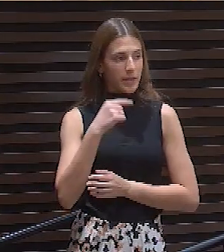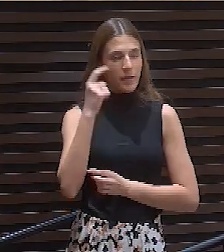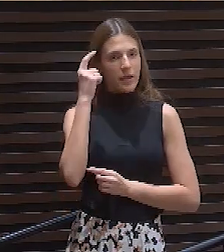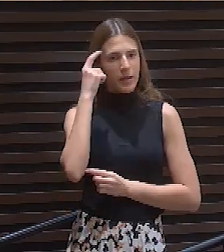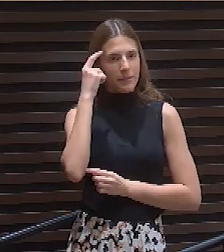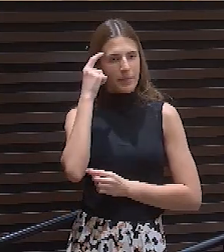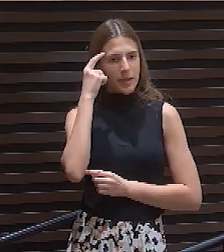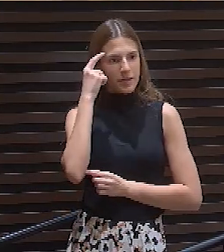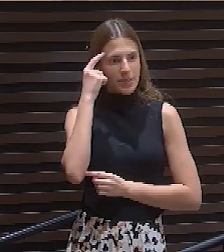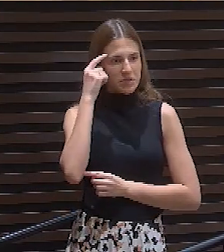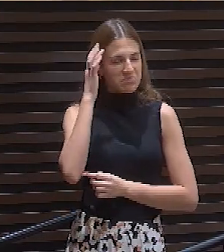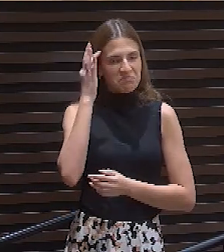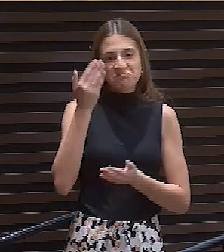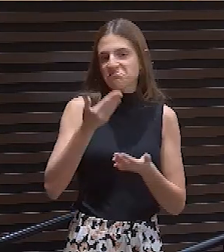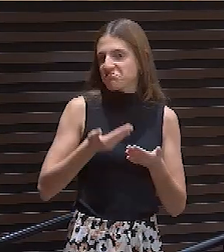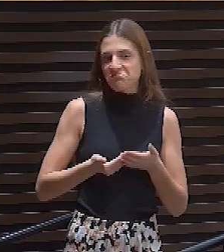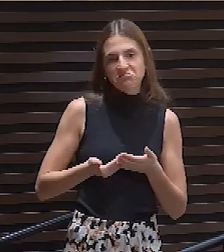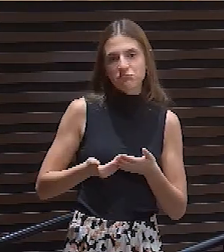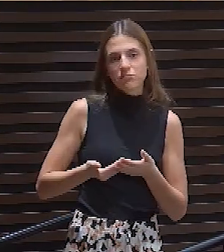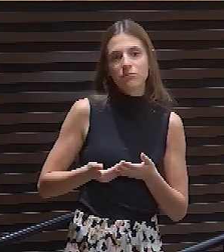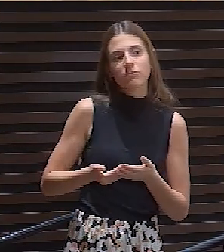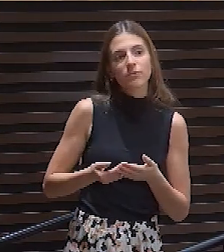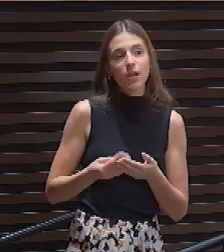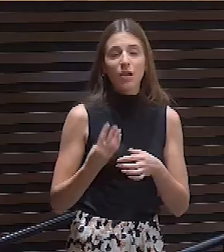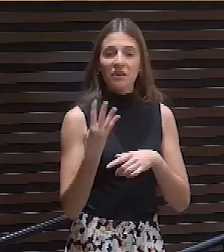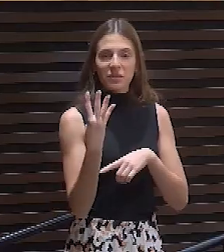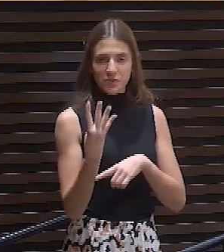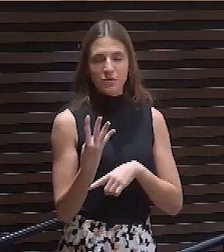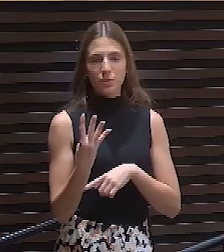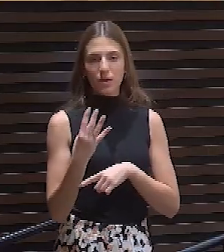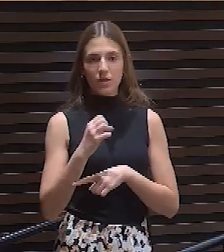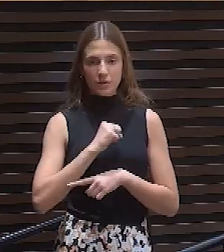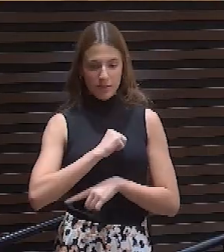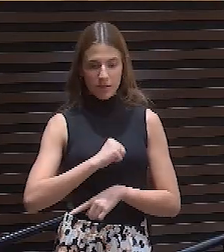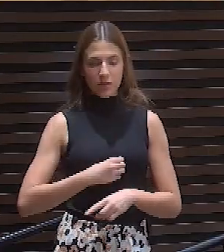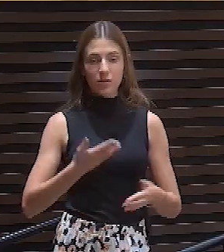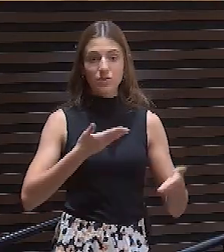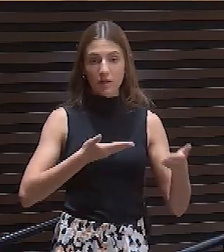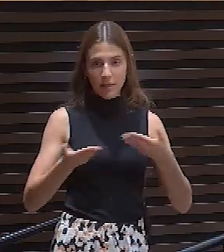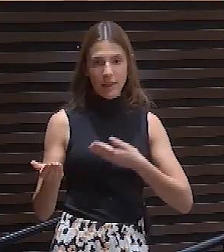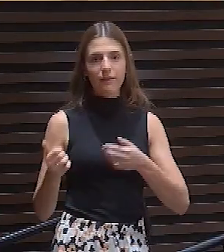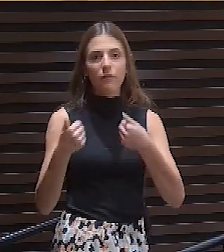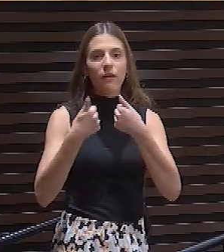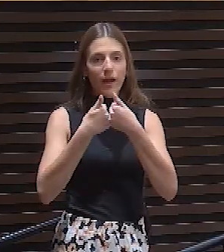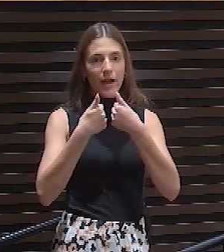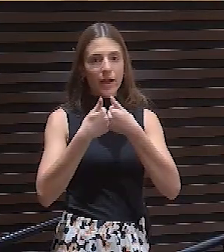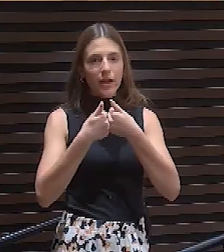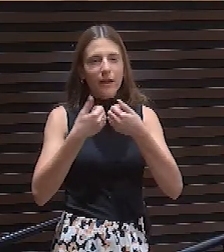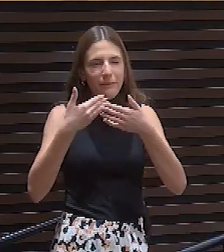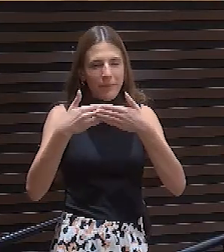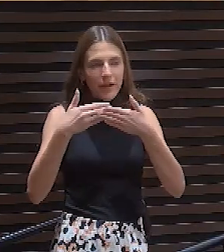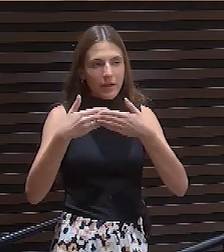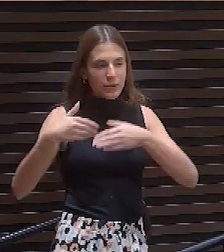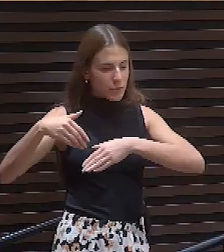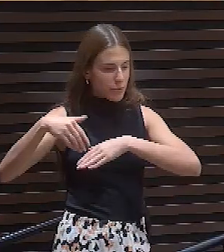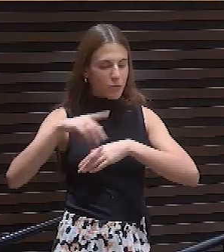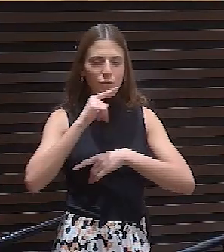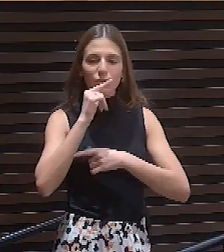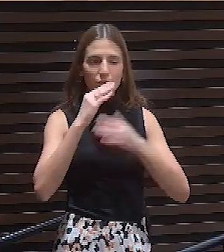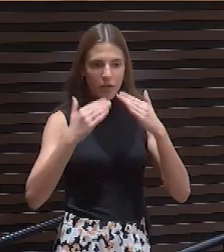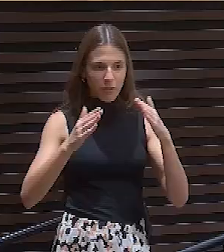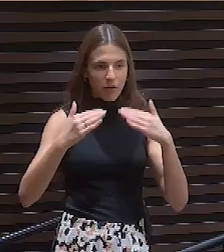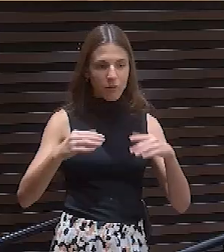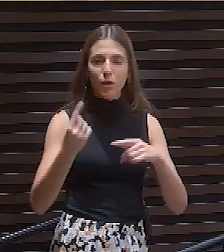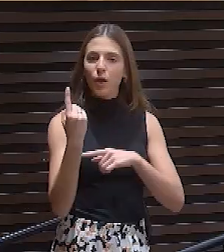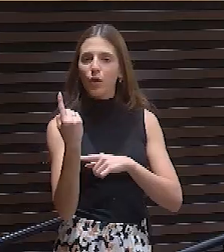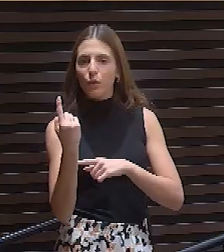4 sacerdotes que vão carregando a arca, chegam lá na beira, aí um deles diz para o